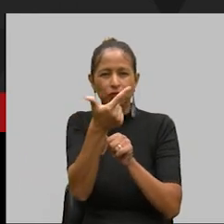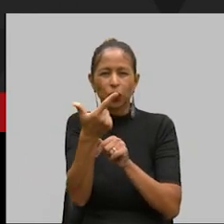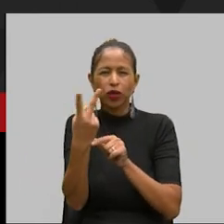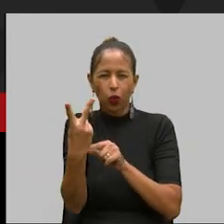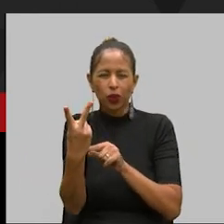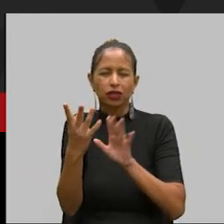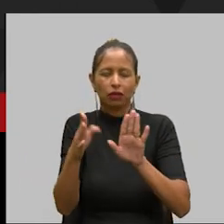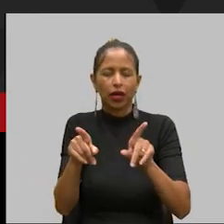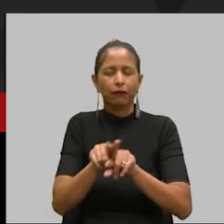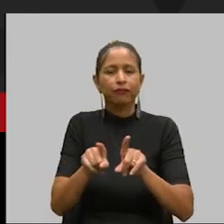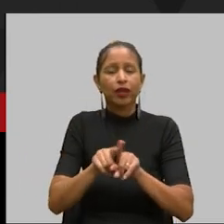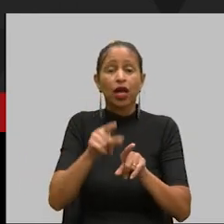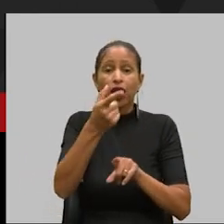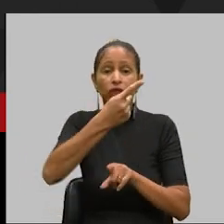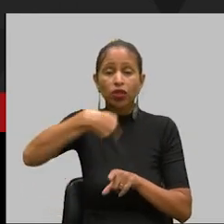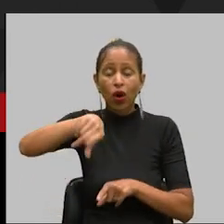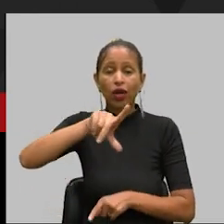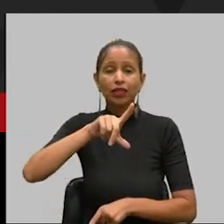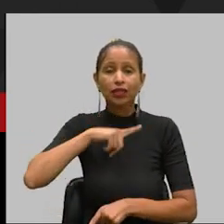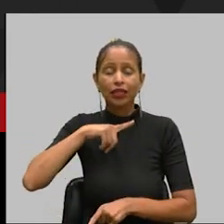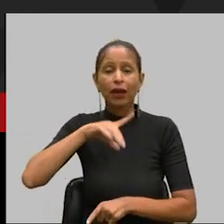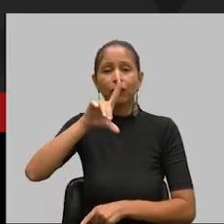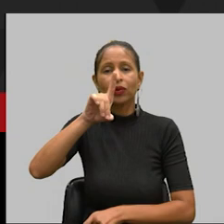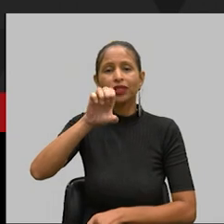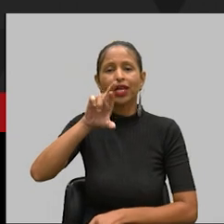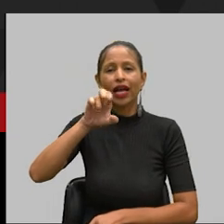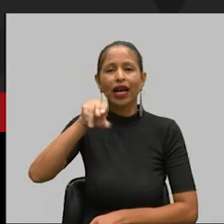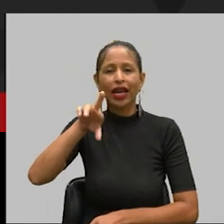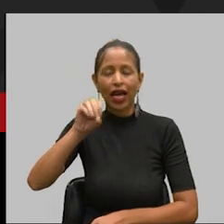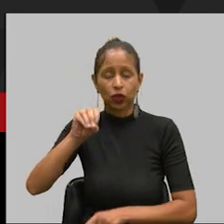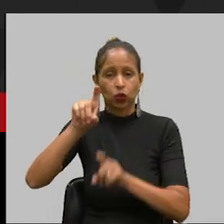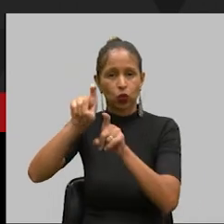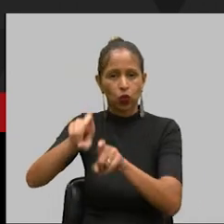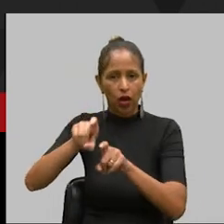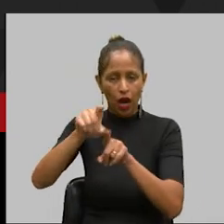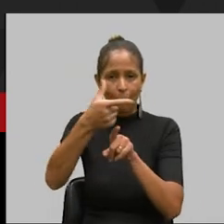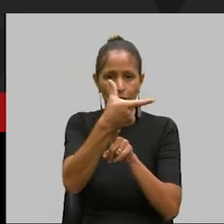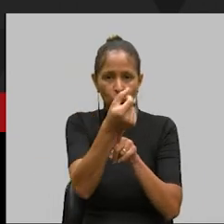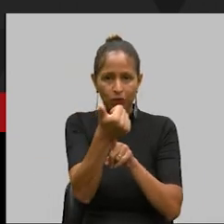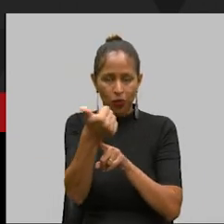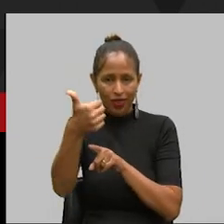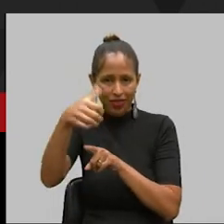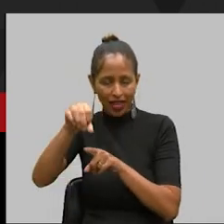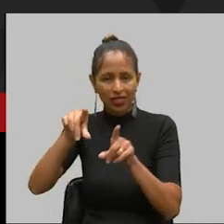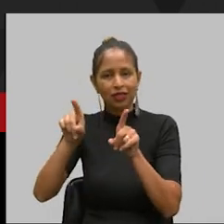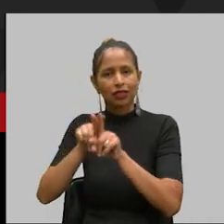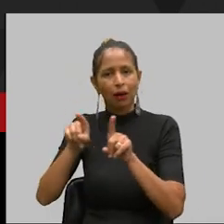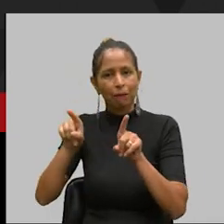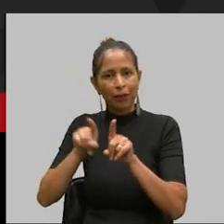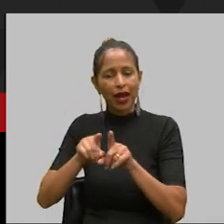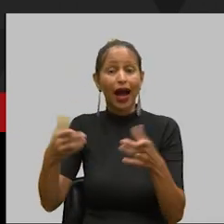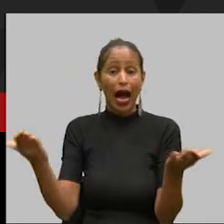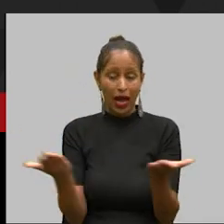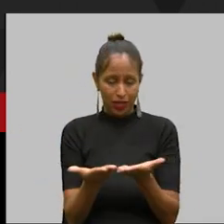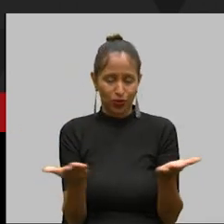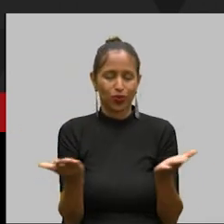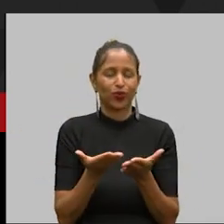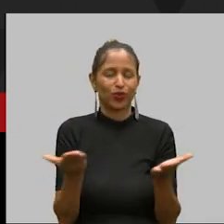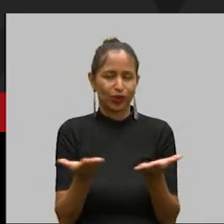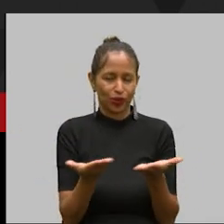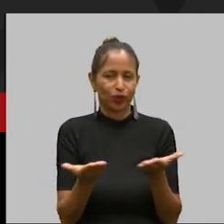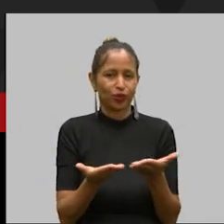né Nós temos também o Decreto da Educação do campo de 2010 que também muito atual e